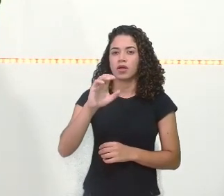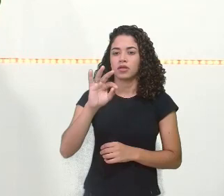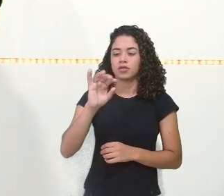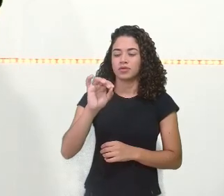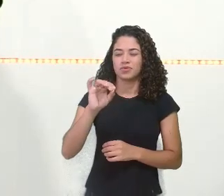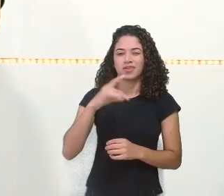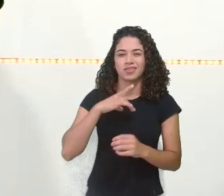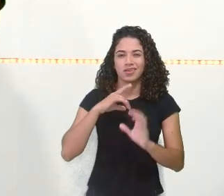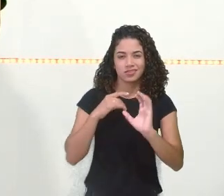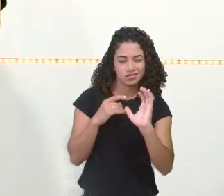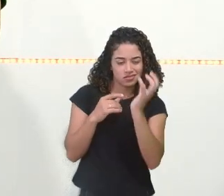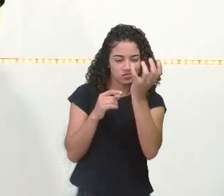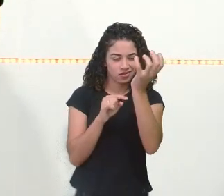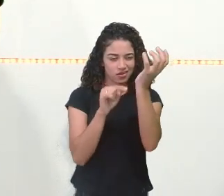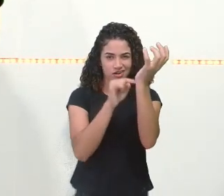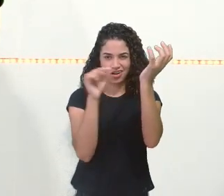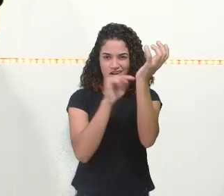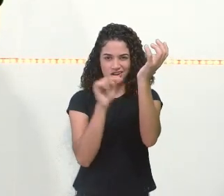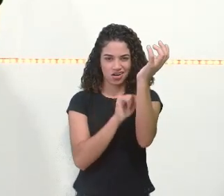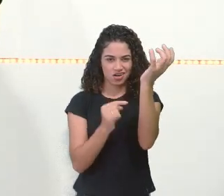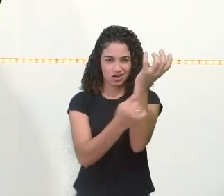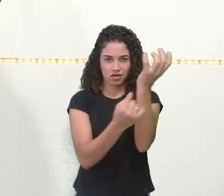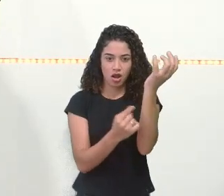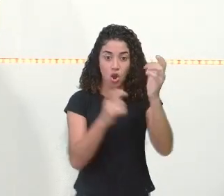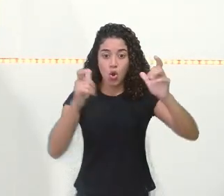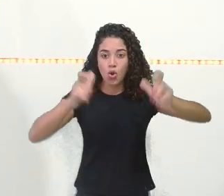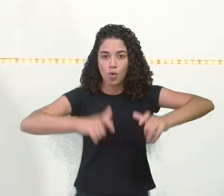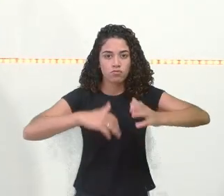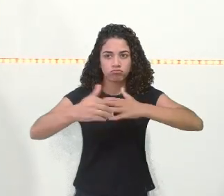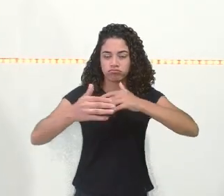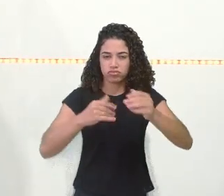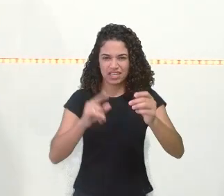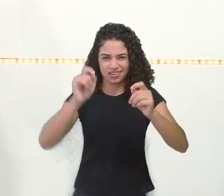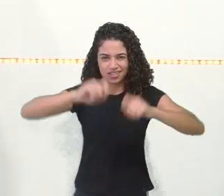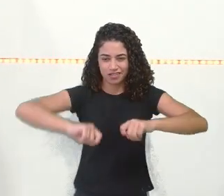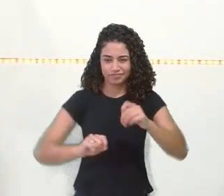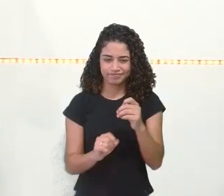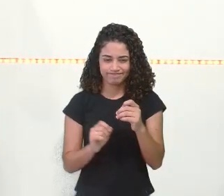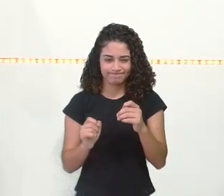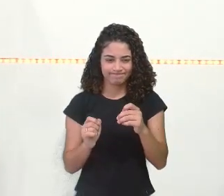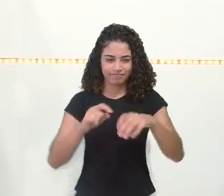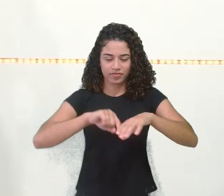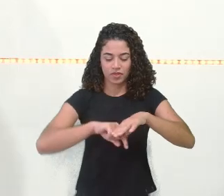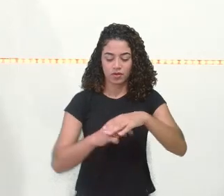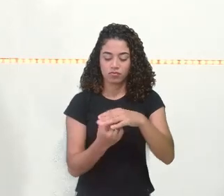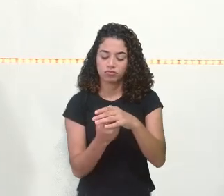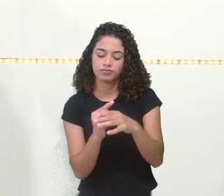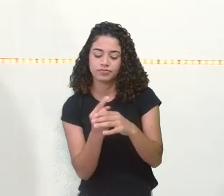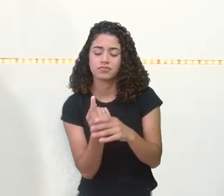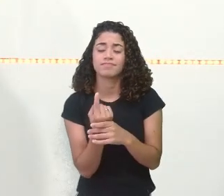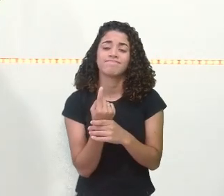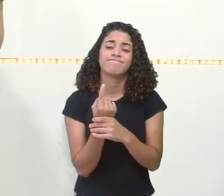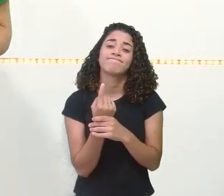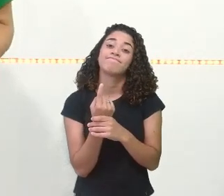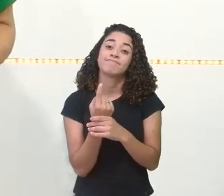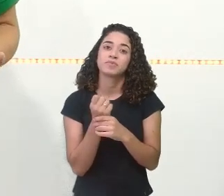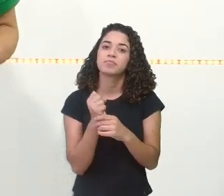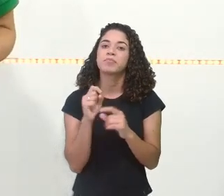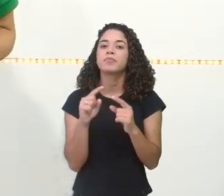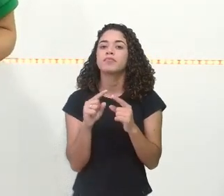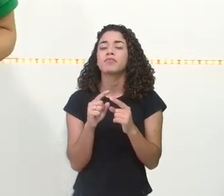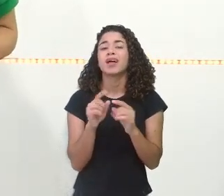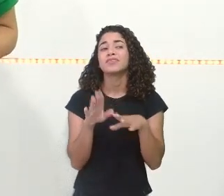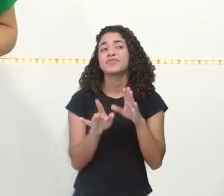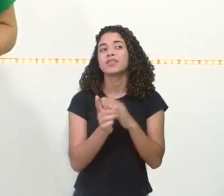planta que tem uns espinhozinhos, né? Ela não vai nascer em todo lugar. E até pode nascer se você imitar o local